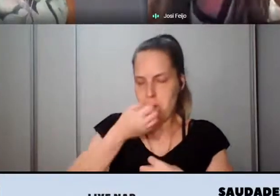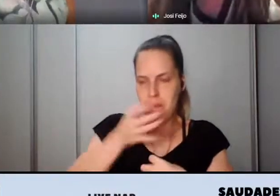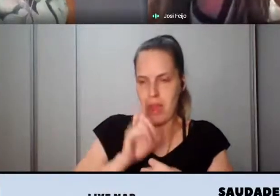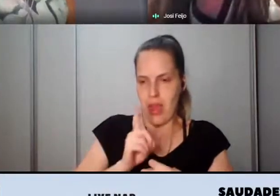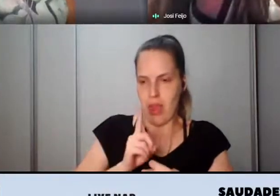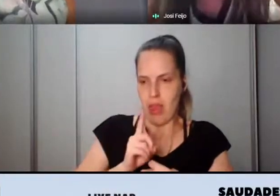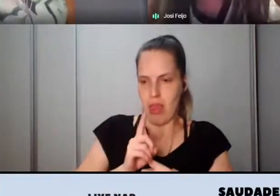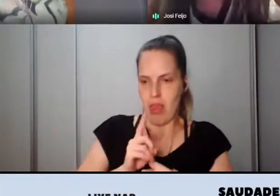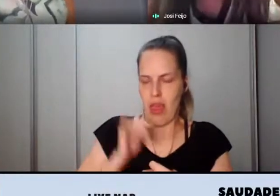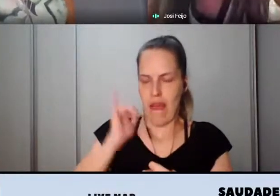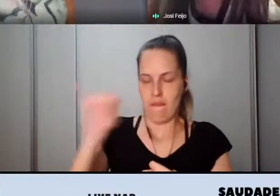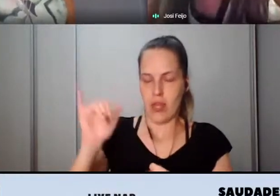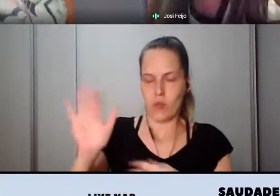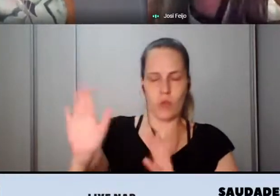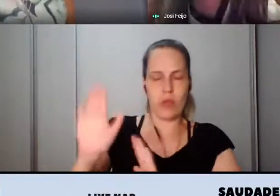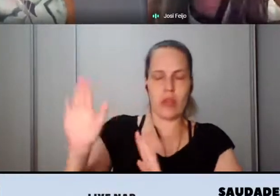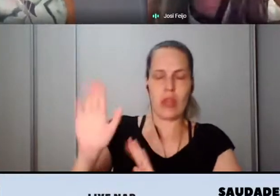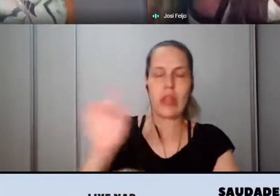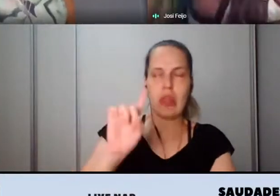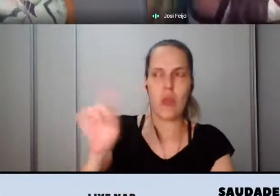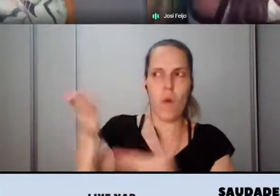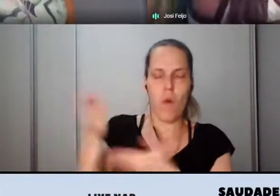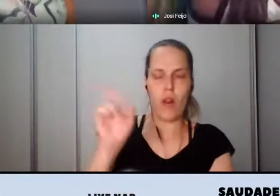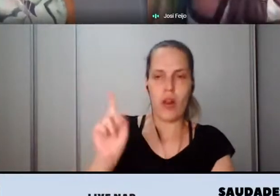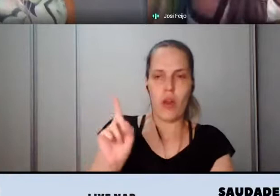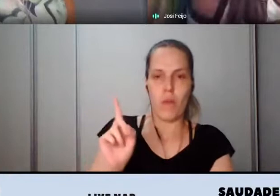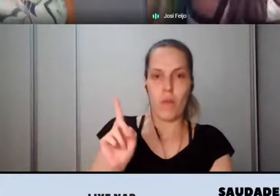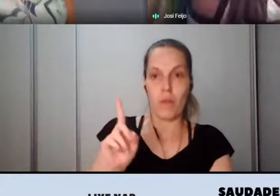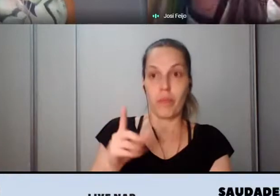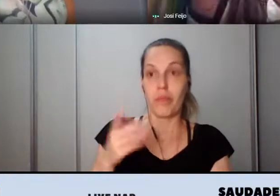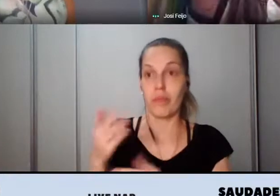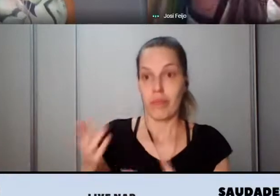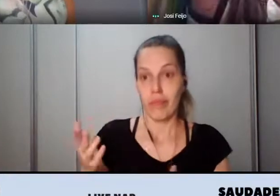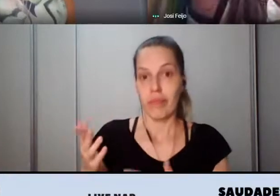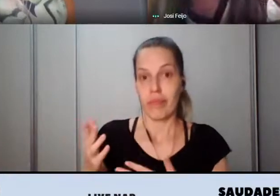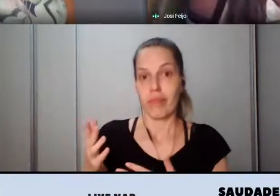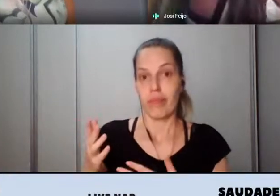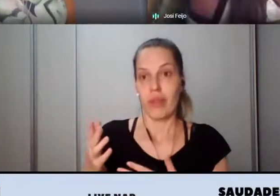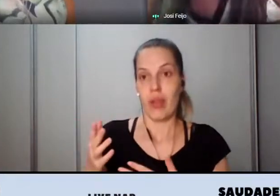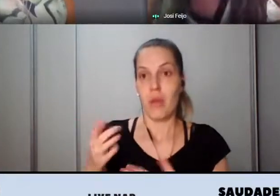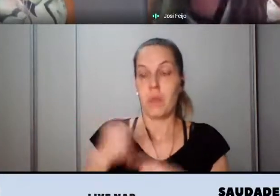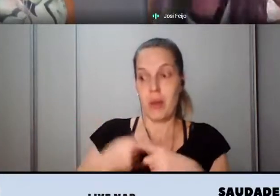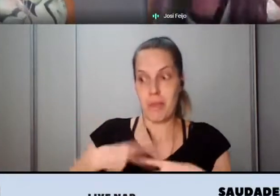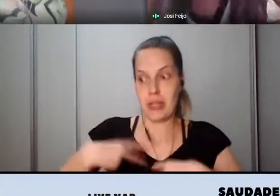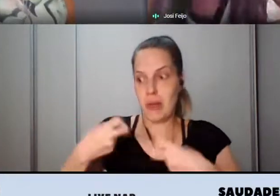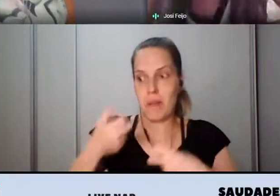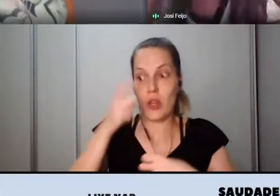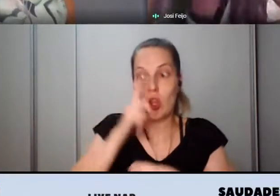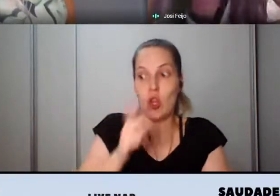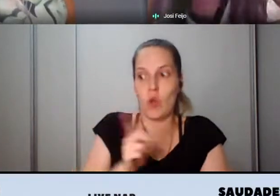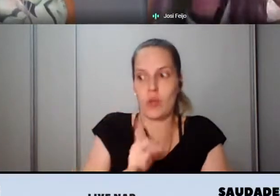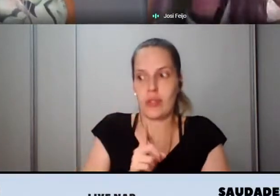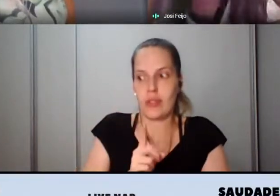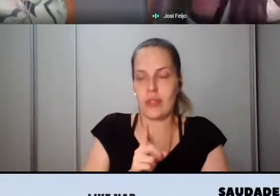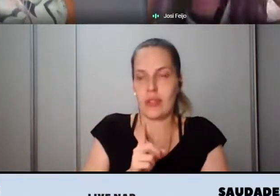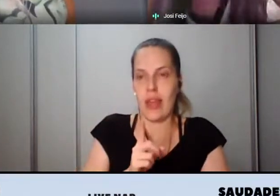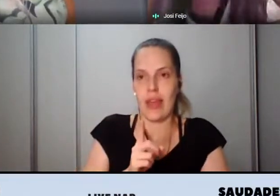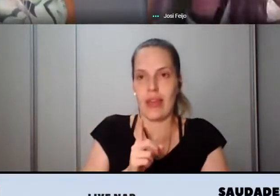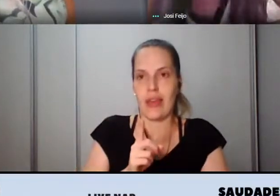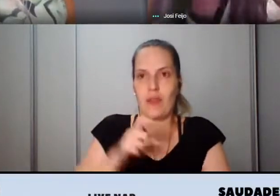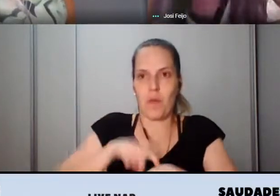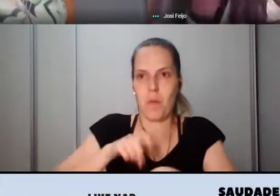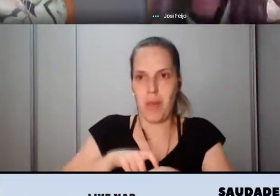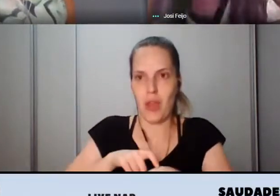vai conseguir lidar com determinada situação, ou que realmente não está num dia propício para isso, tem que esperar realmente